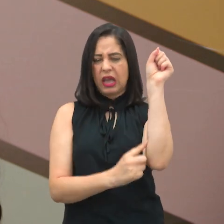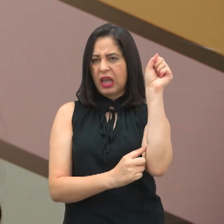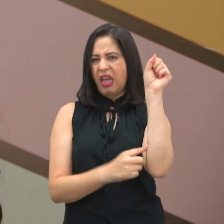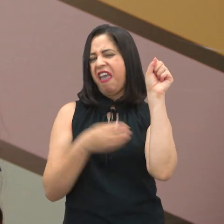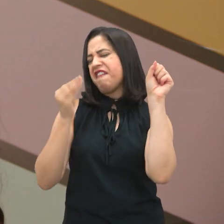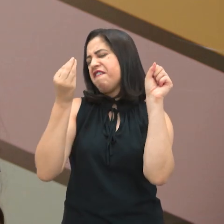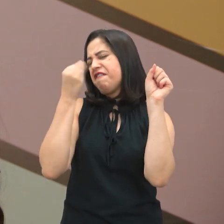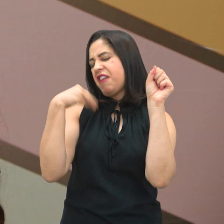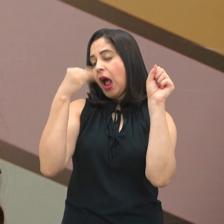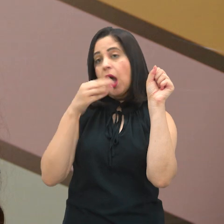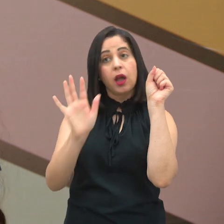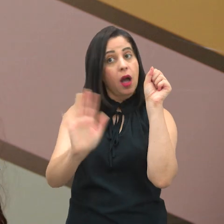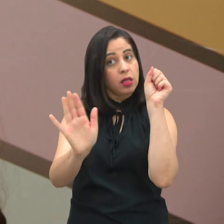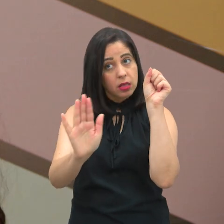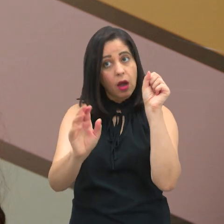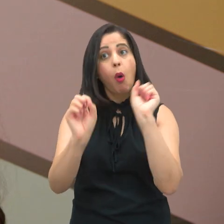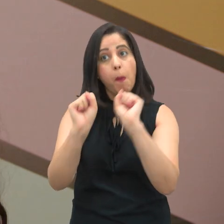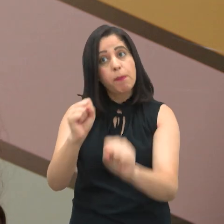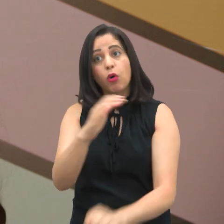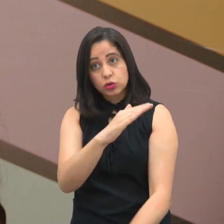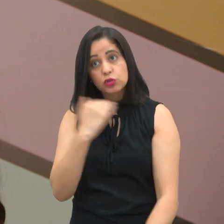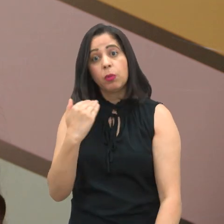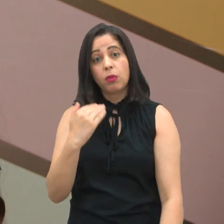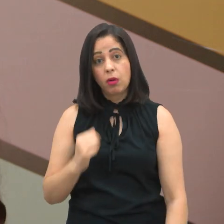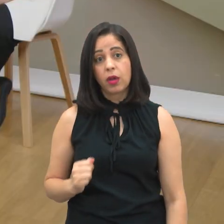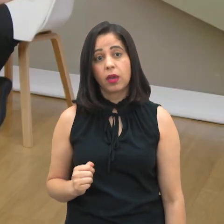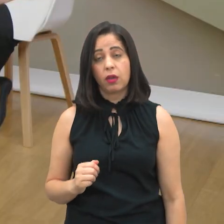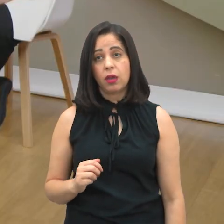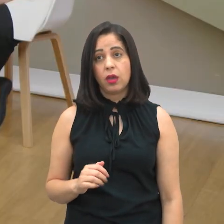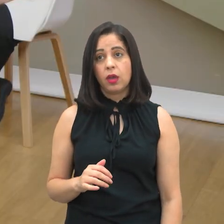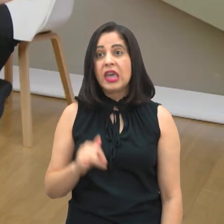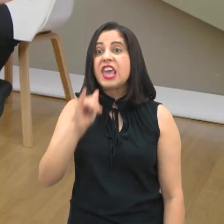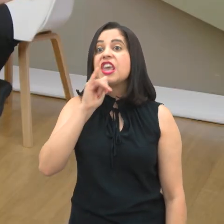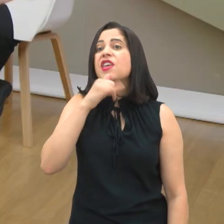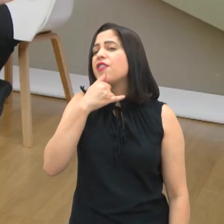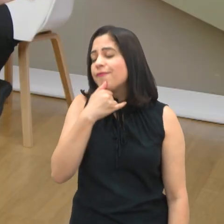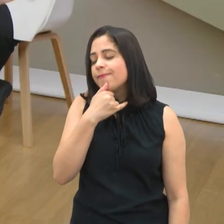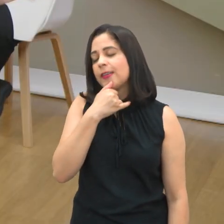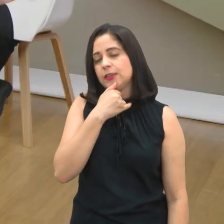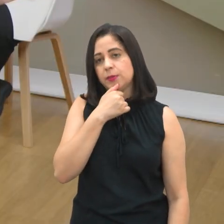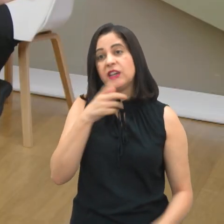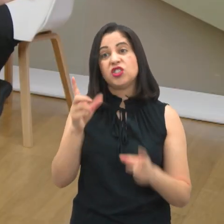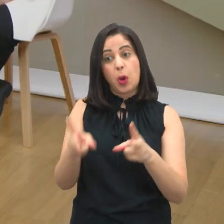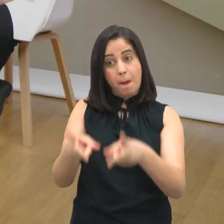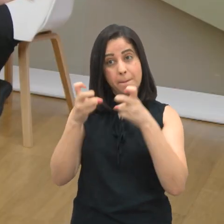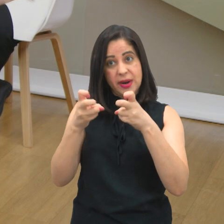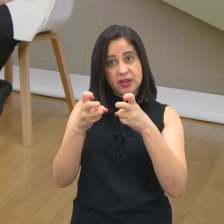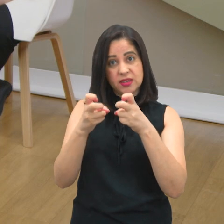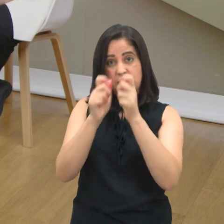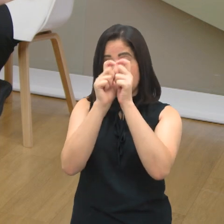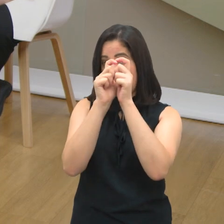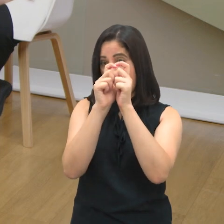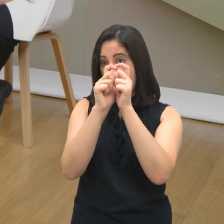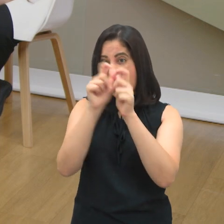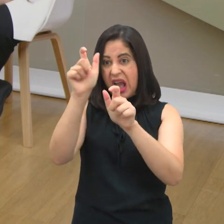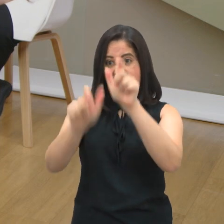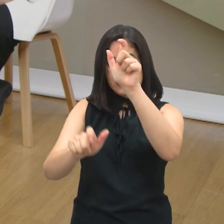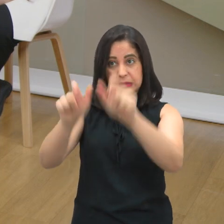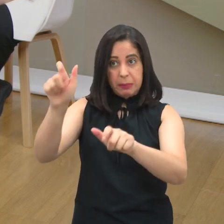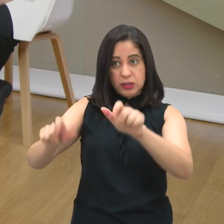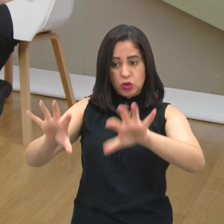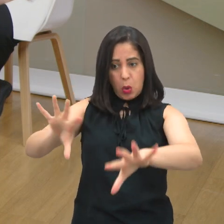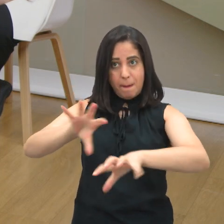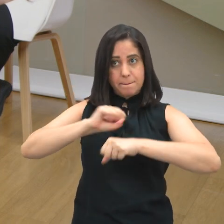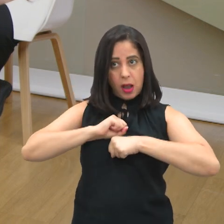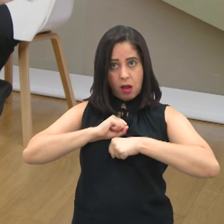doença sistêmica e tem aumentado muito. Entendi. Infelizmente, tanto a sífilis no adulto quanto a sífilis na criança,